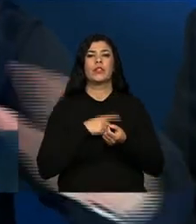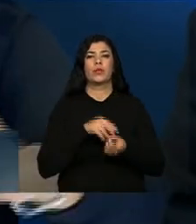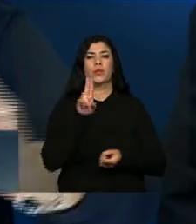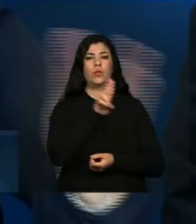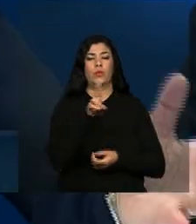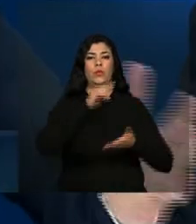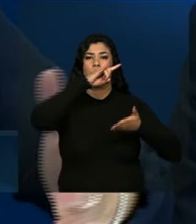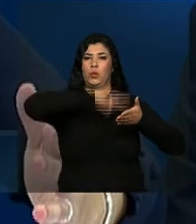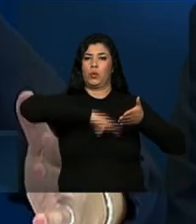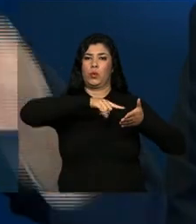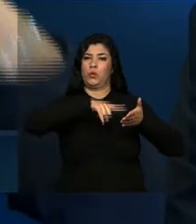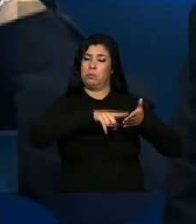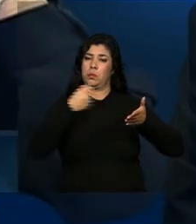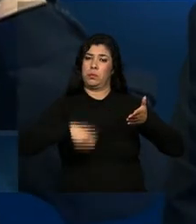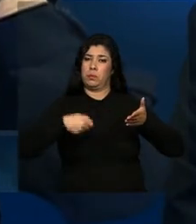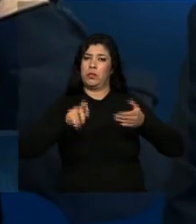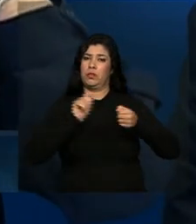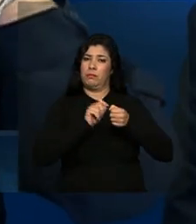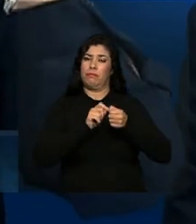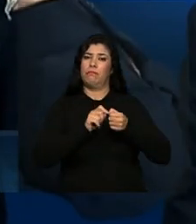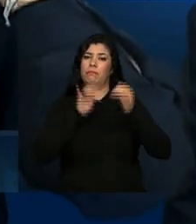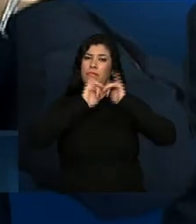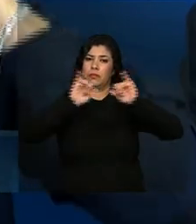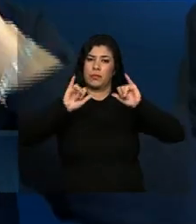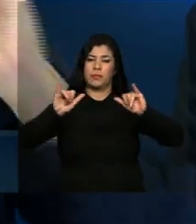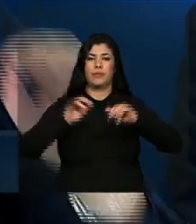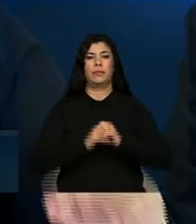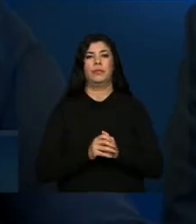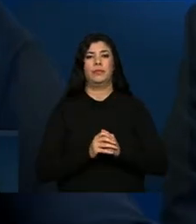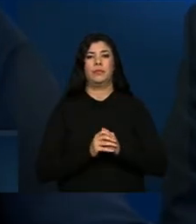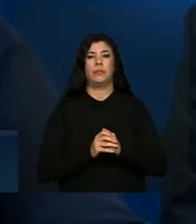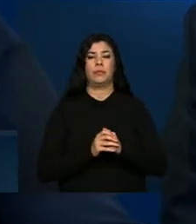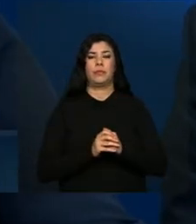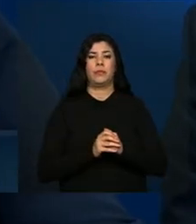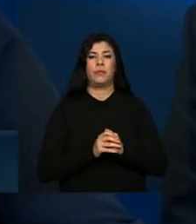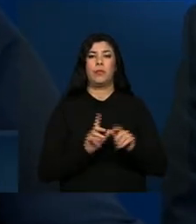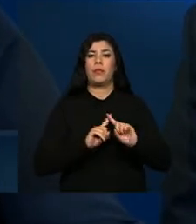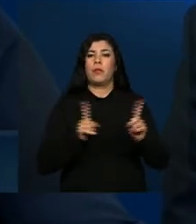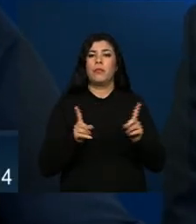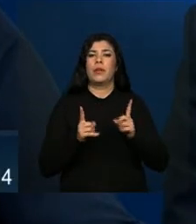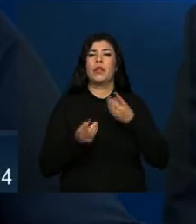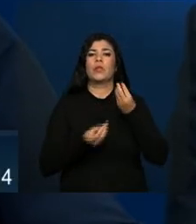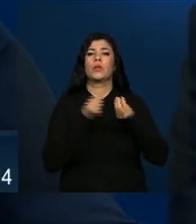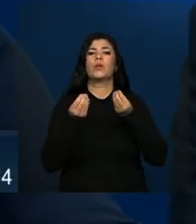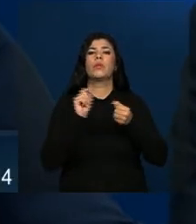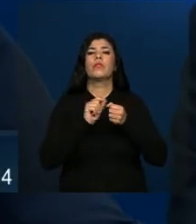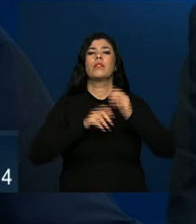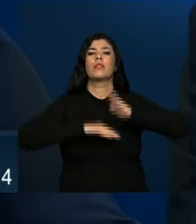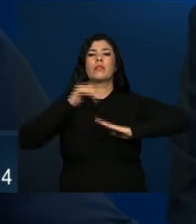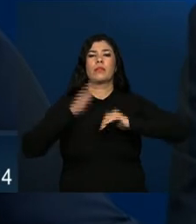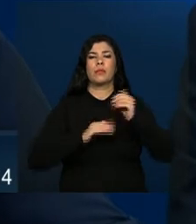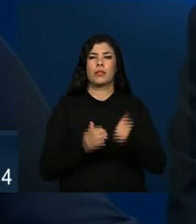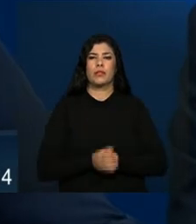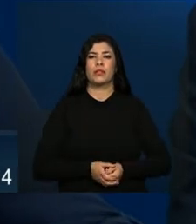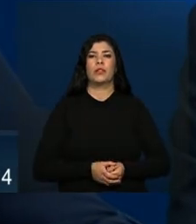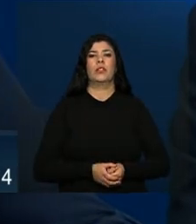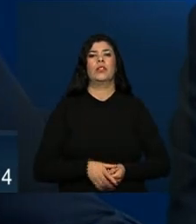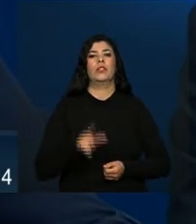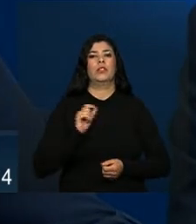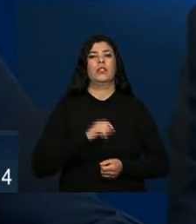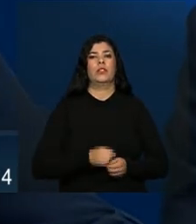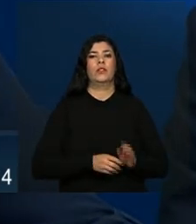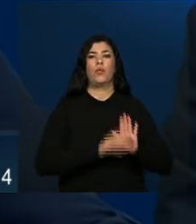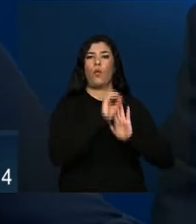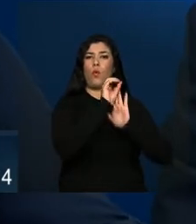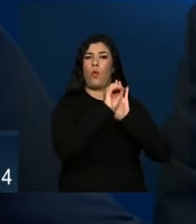notificação é feito quando necessário e mais como prática comum enviamos um